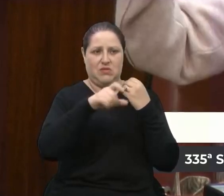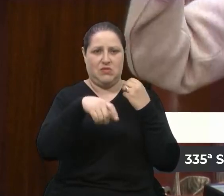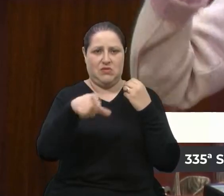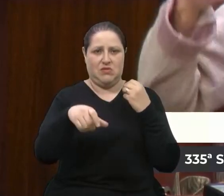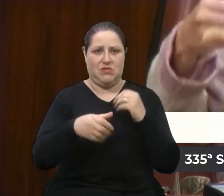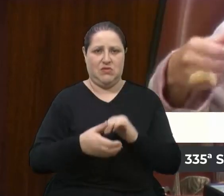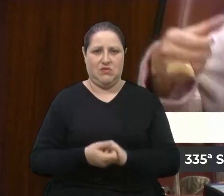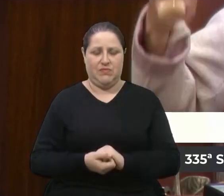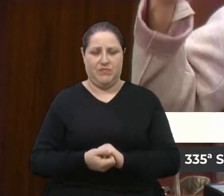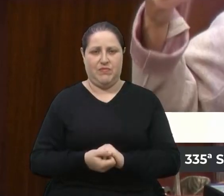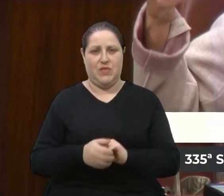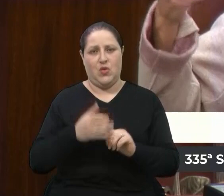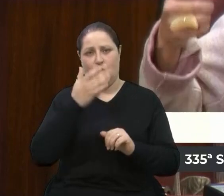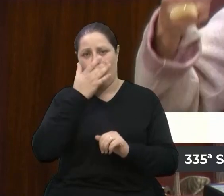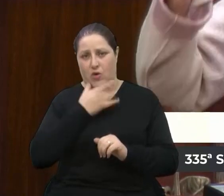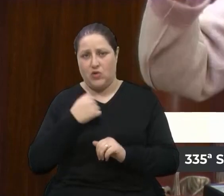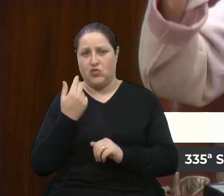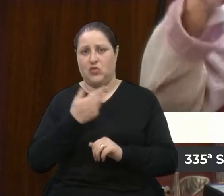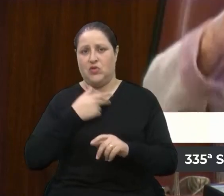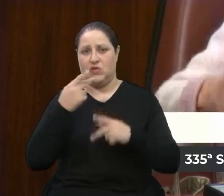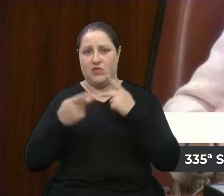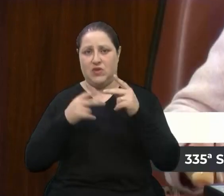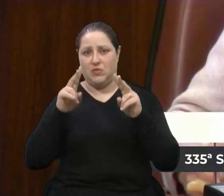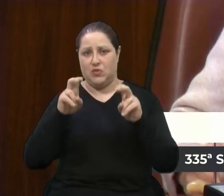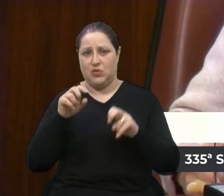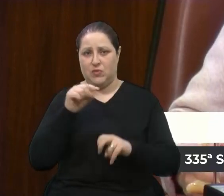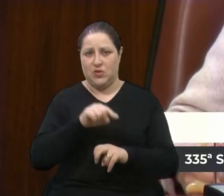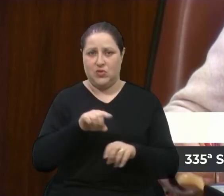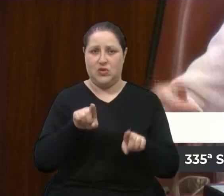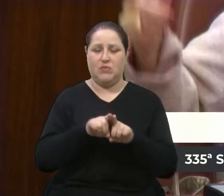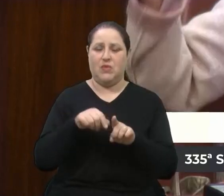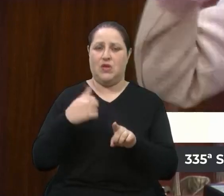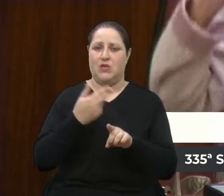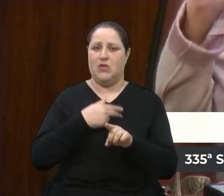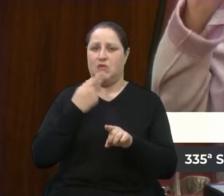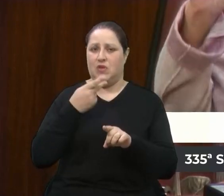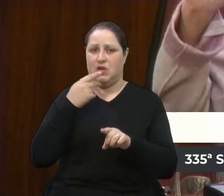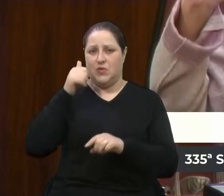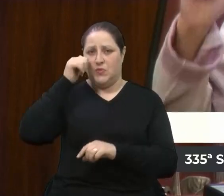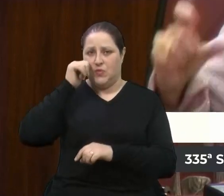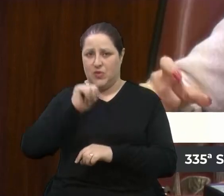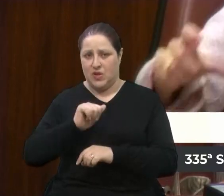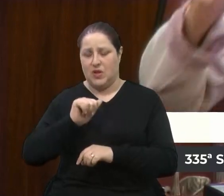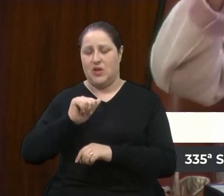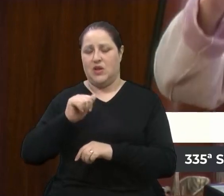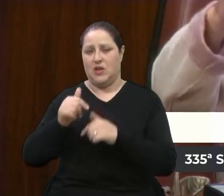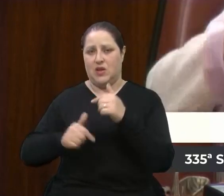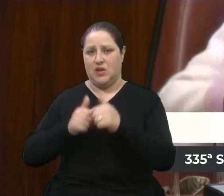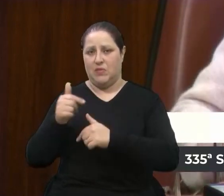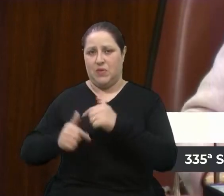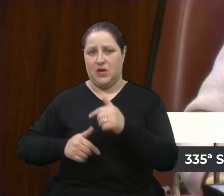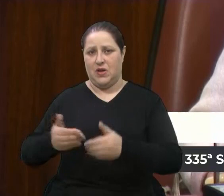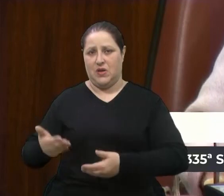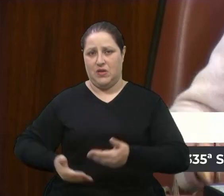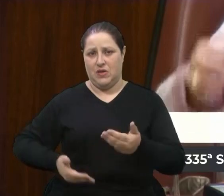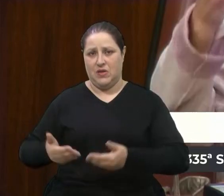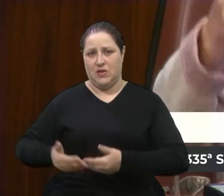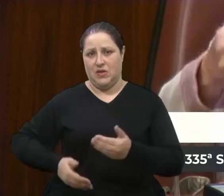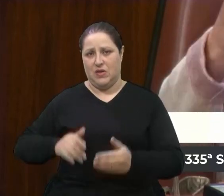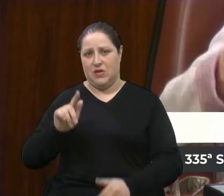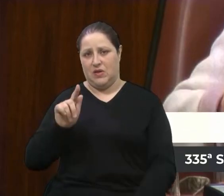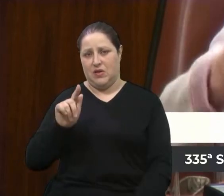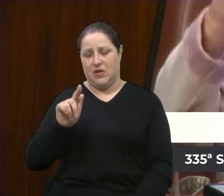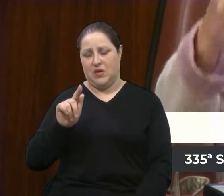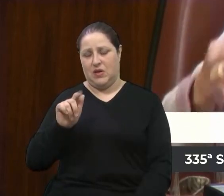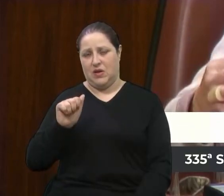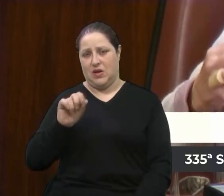nós falamos, estamos falando ainda das mulheres operárias do Gasola, é muito importante para a